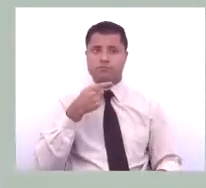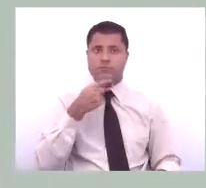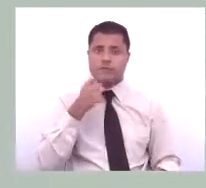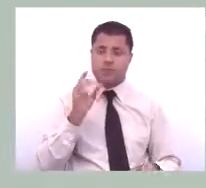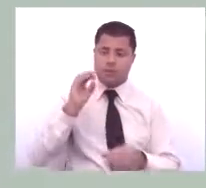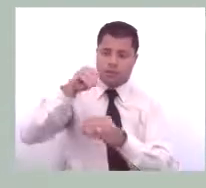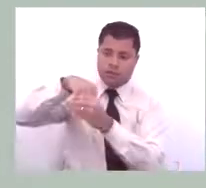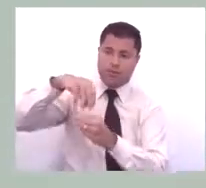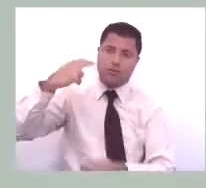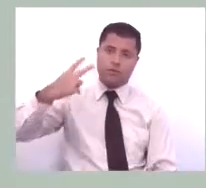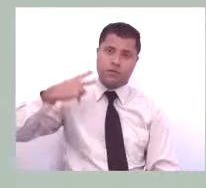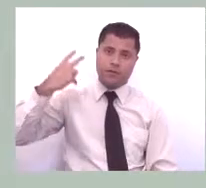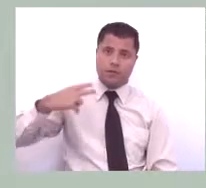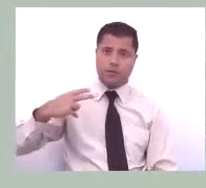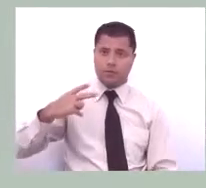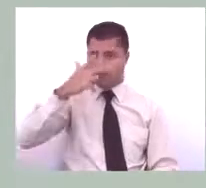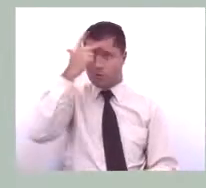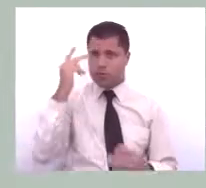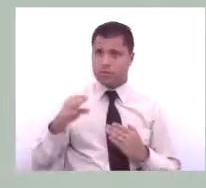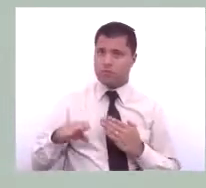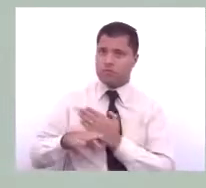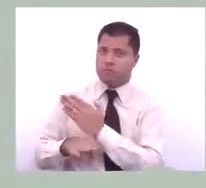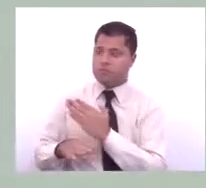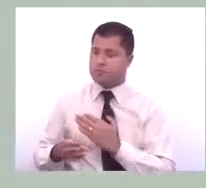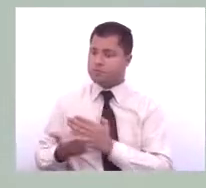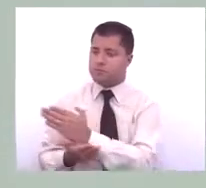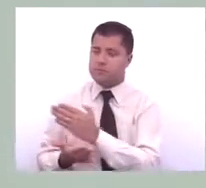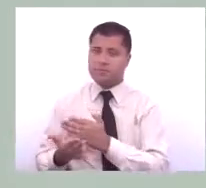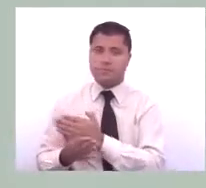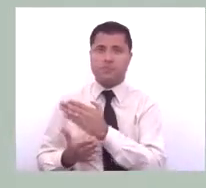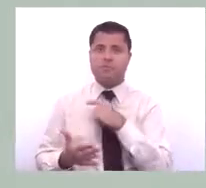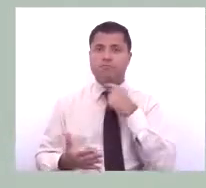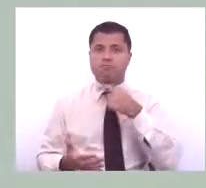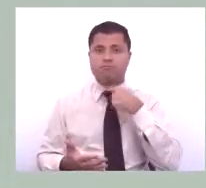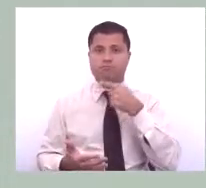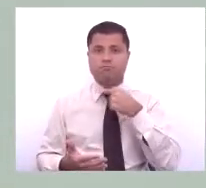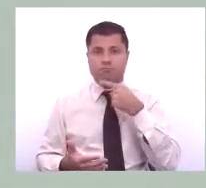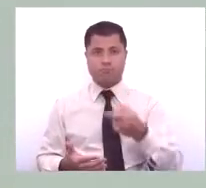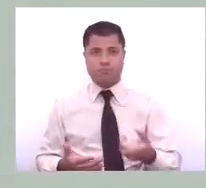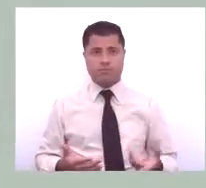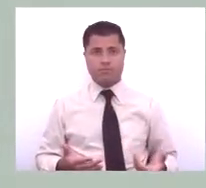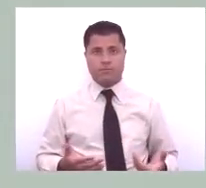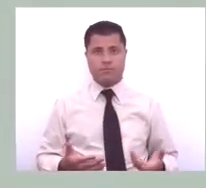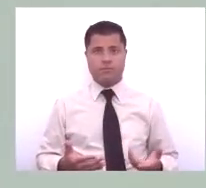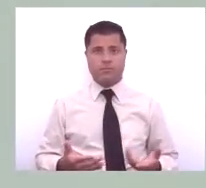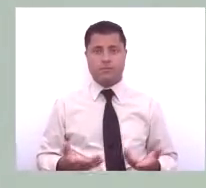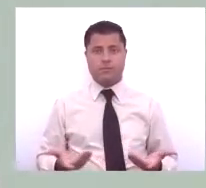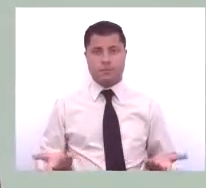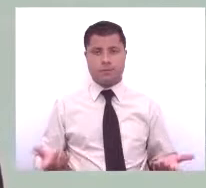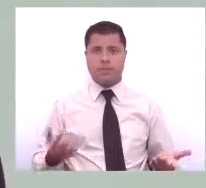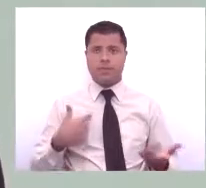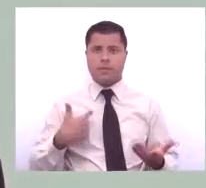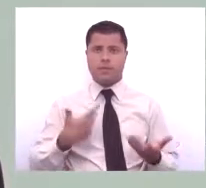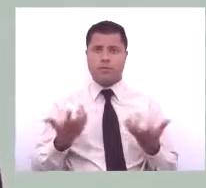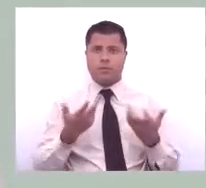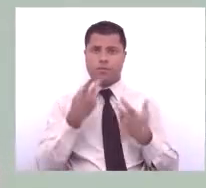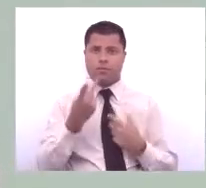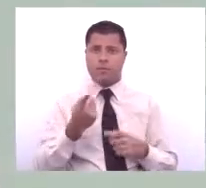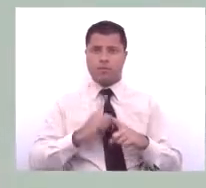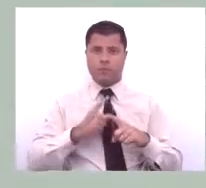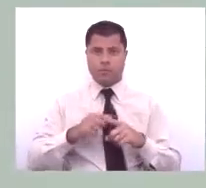os parlamentares nesta casa. E eu quero dizer isso por conta da votação